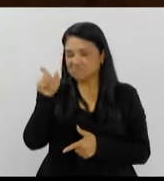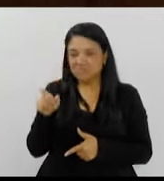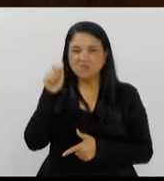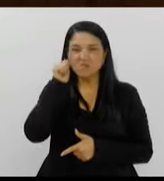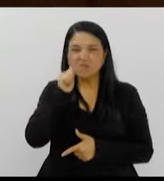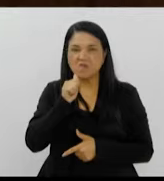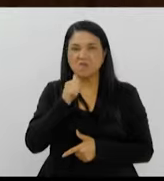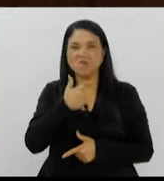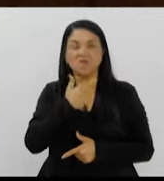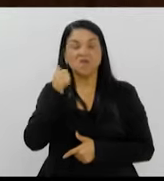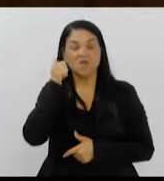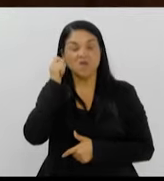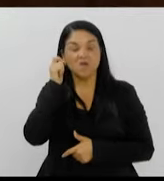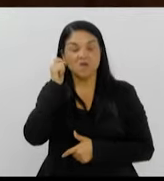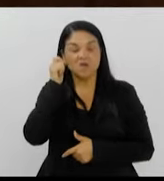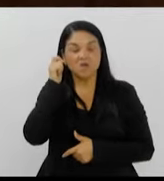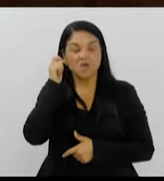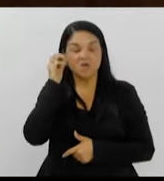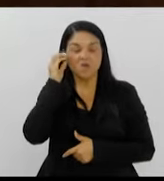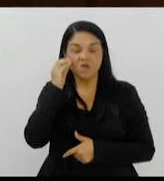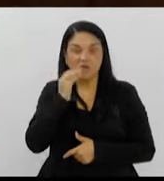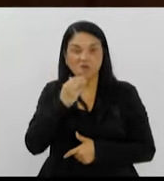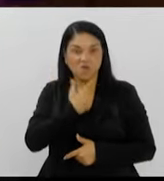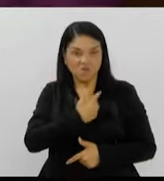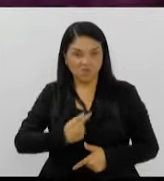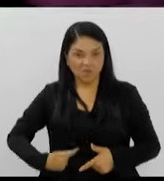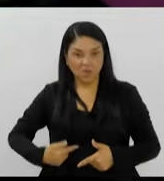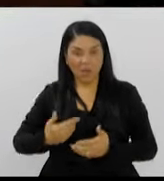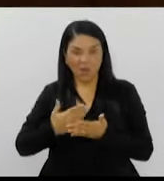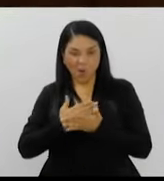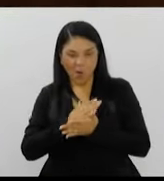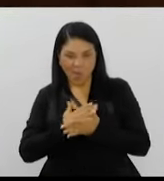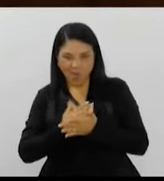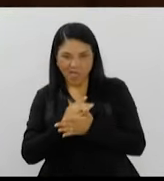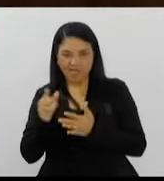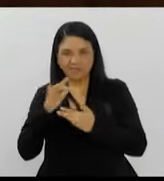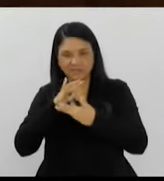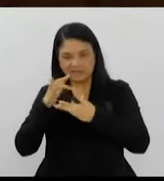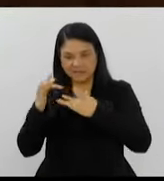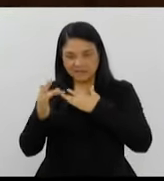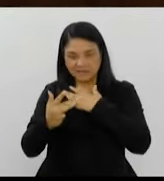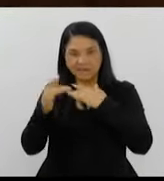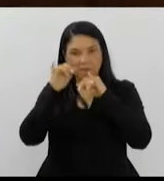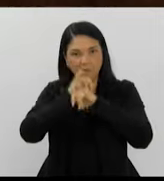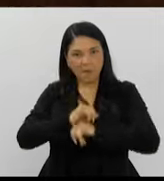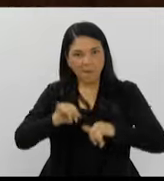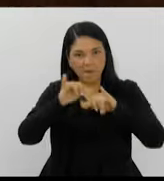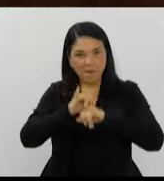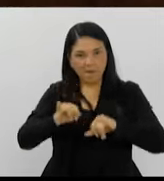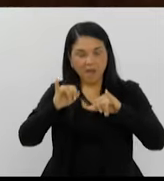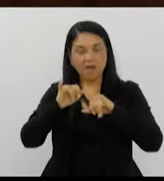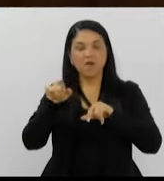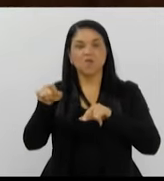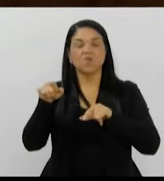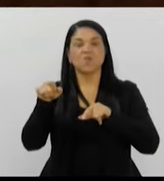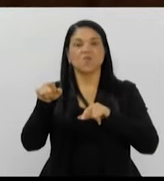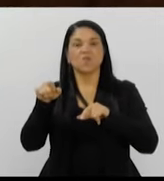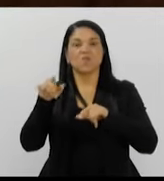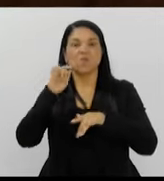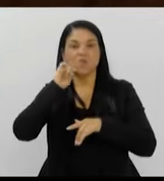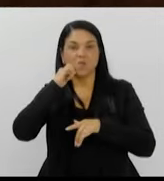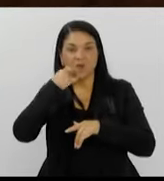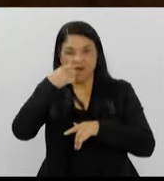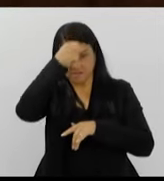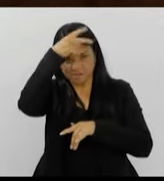incomodado porque a mídia vem veiculando o que o Eduardo paz tem dito que o